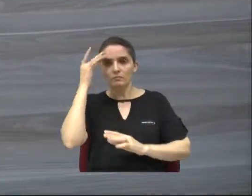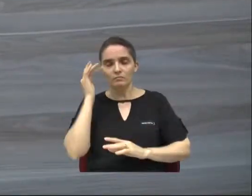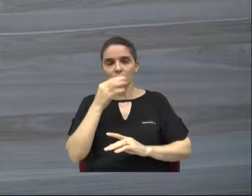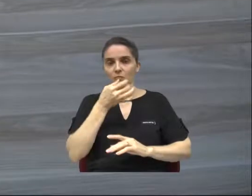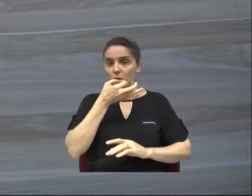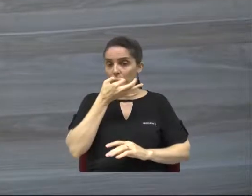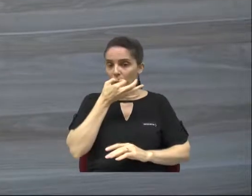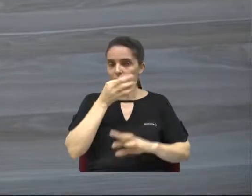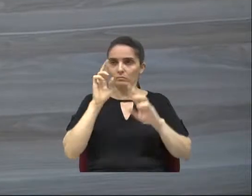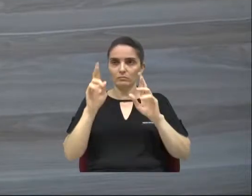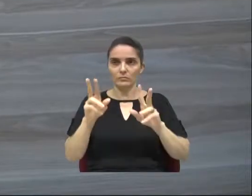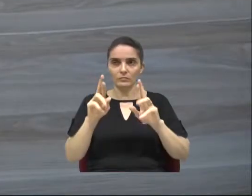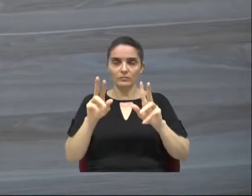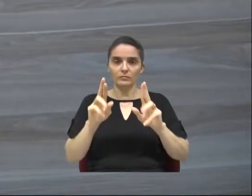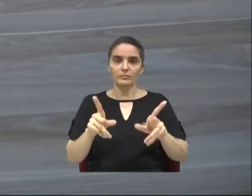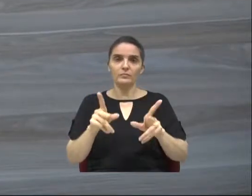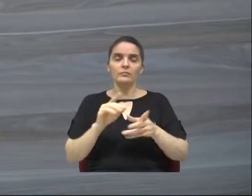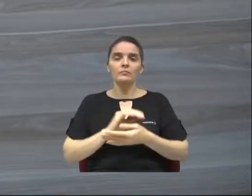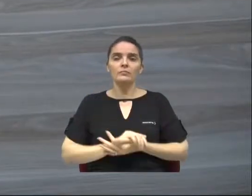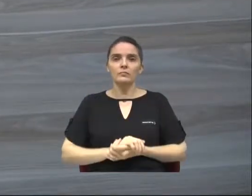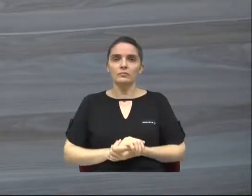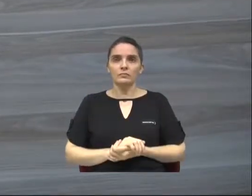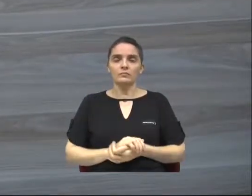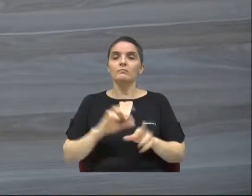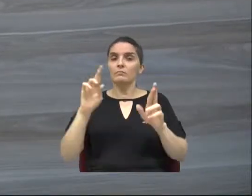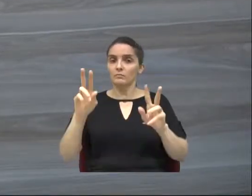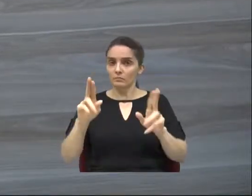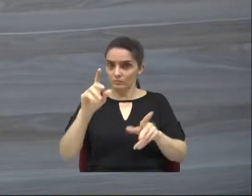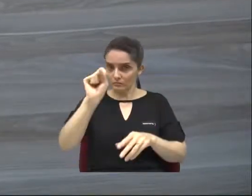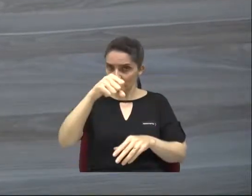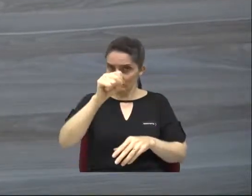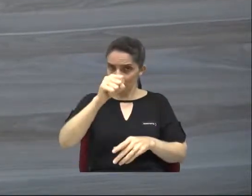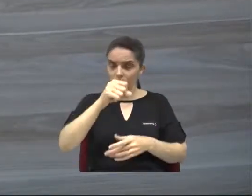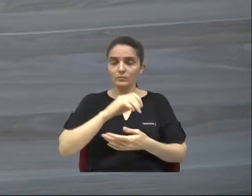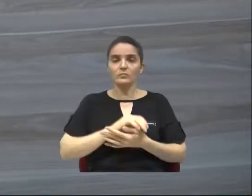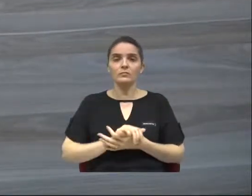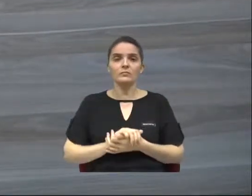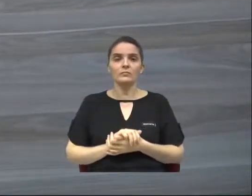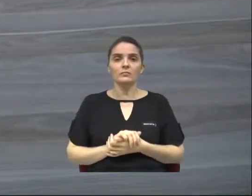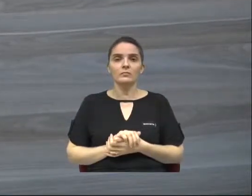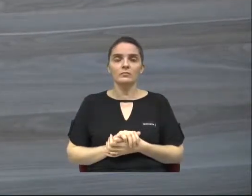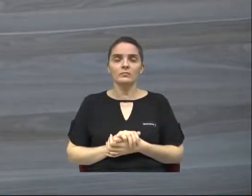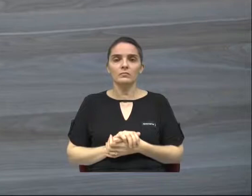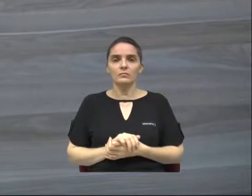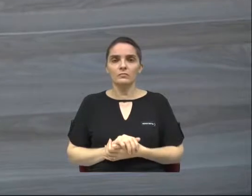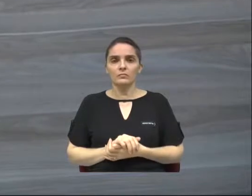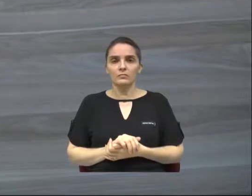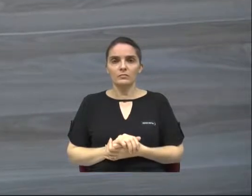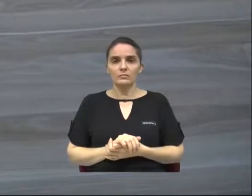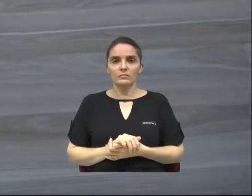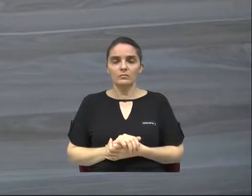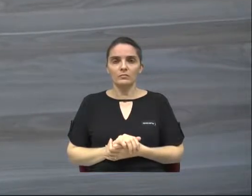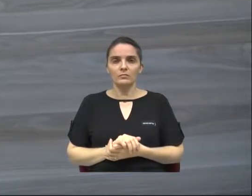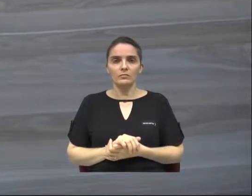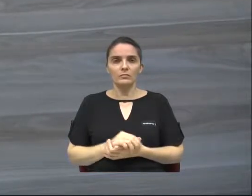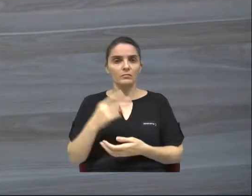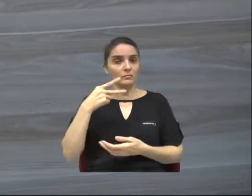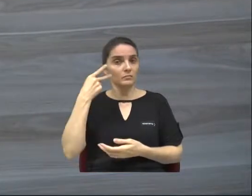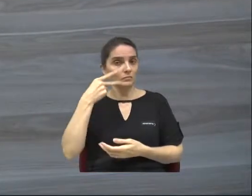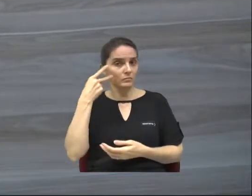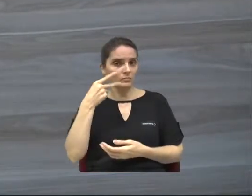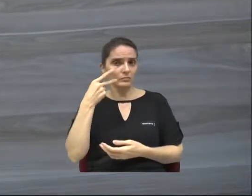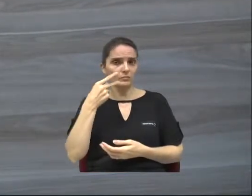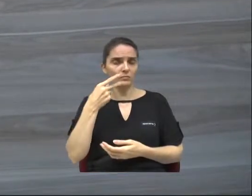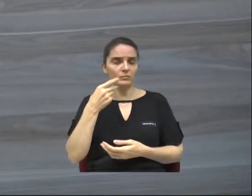diferentes, né? Tem diferenças, tem pluralidades, quer dizer, enfim, são pessoas